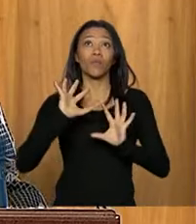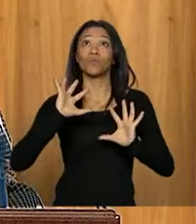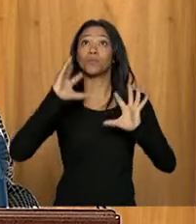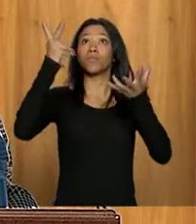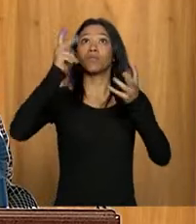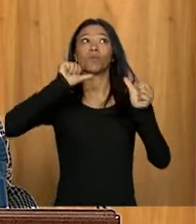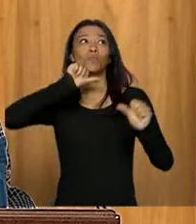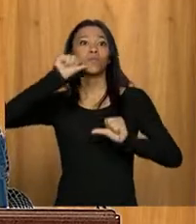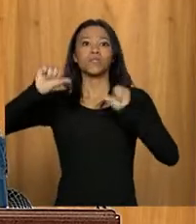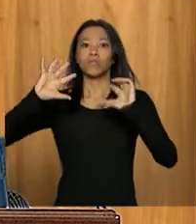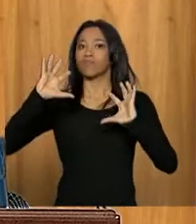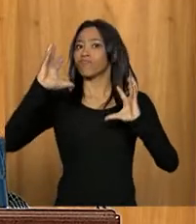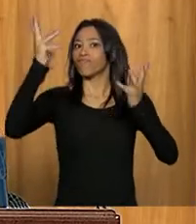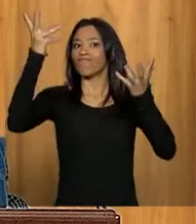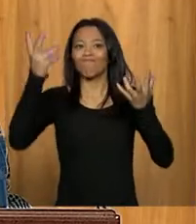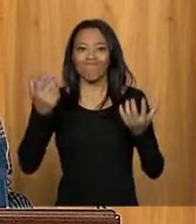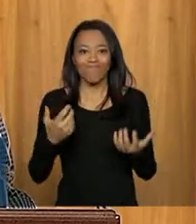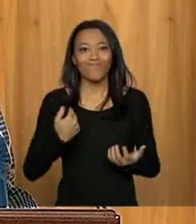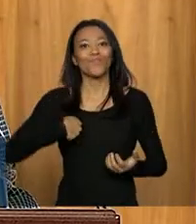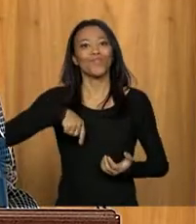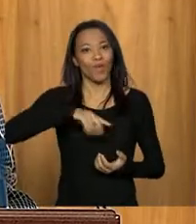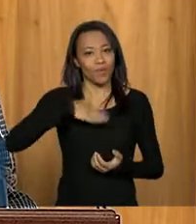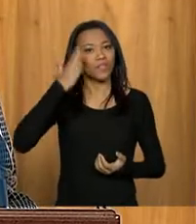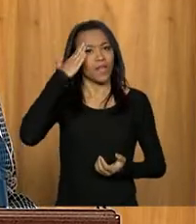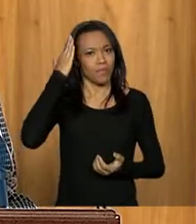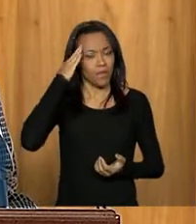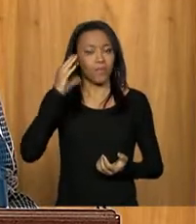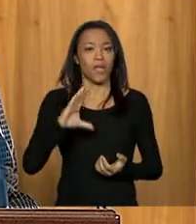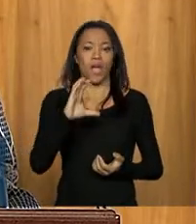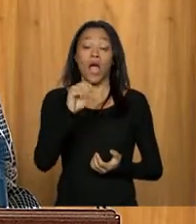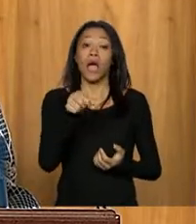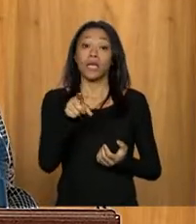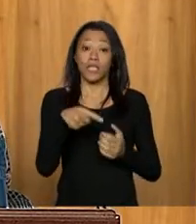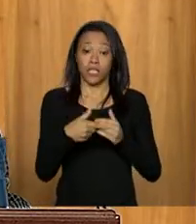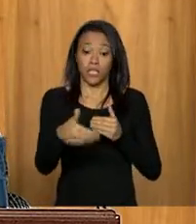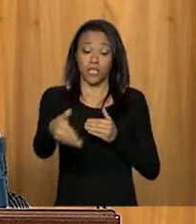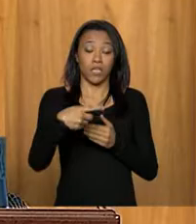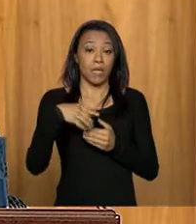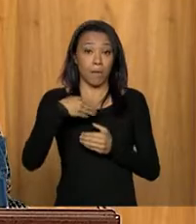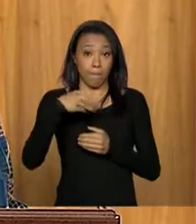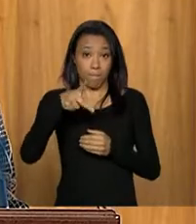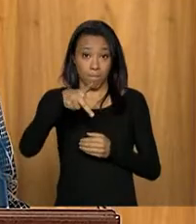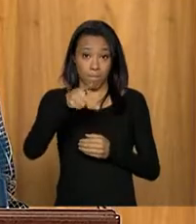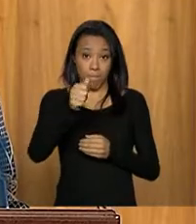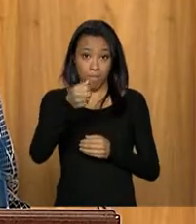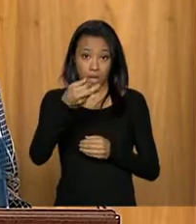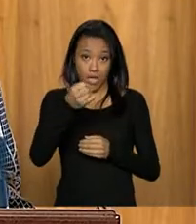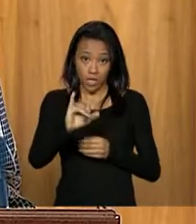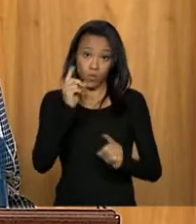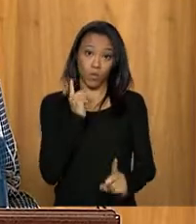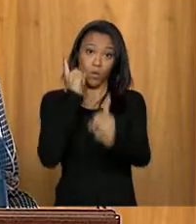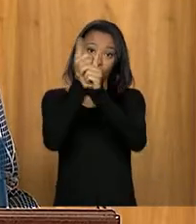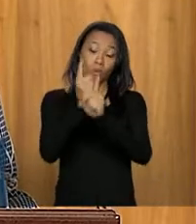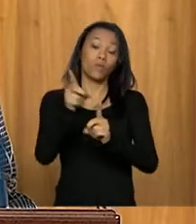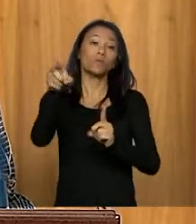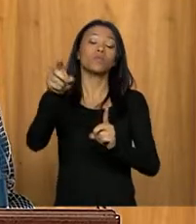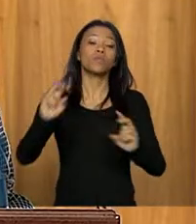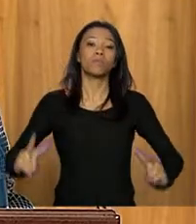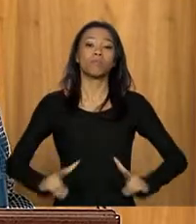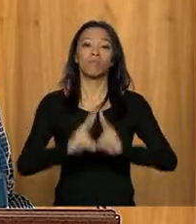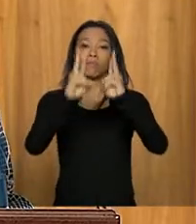Estamos cientes de que a COP21, em Paris, em dezembro próximo, representa